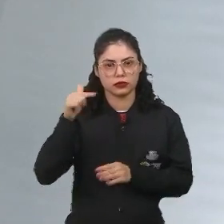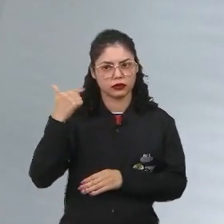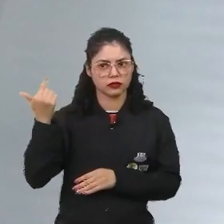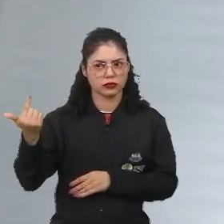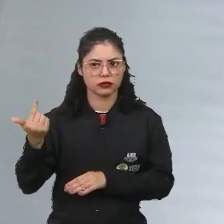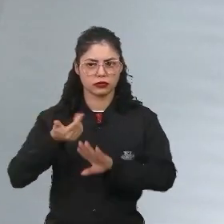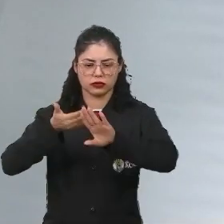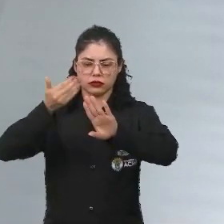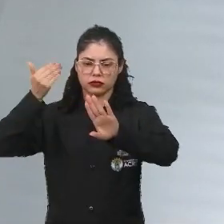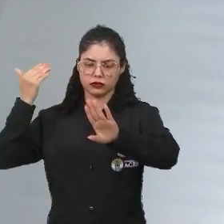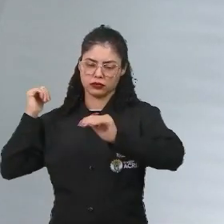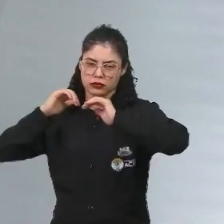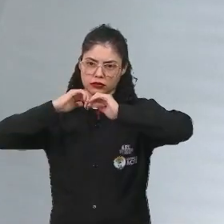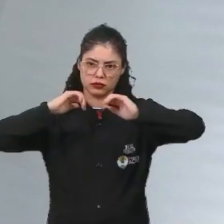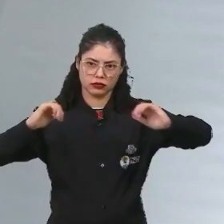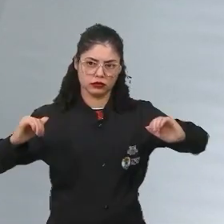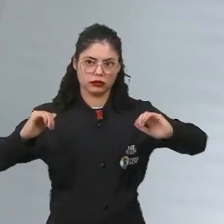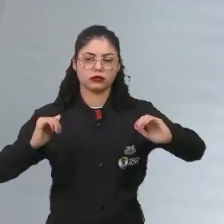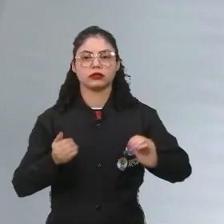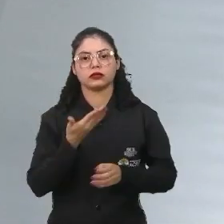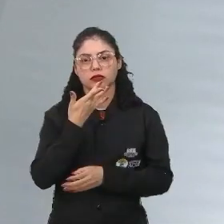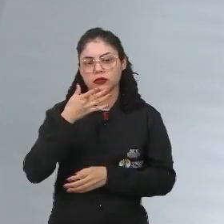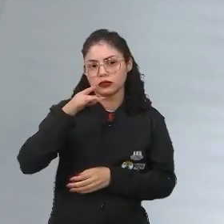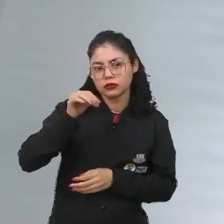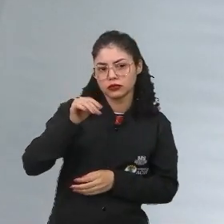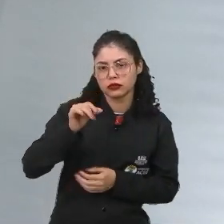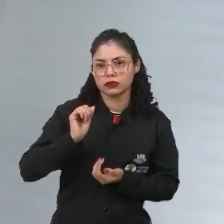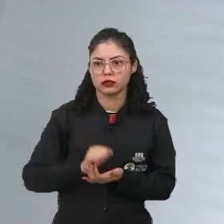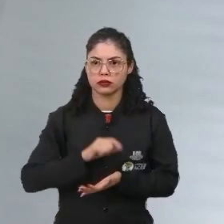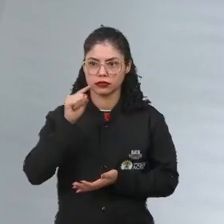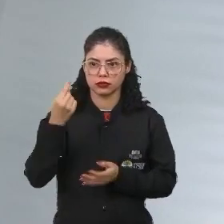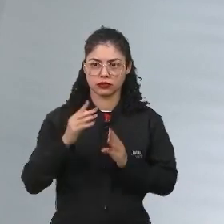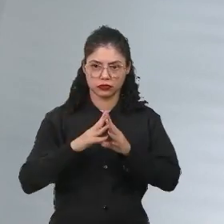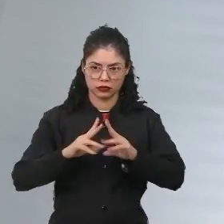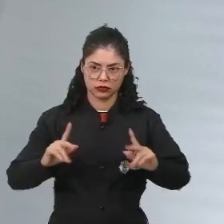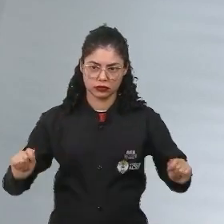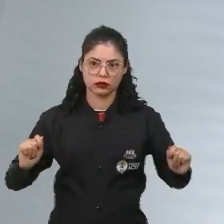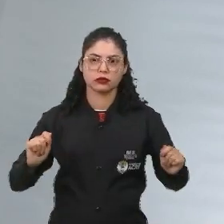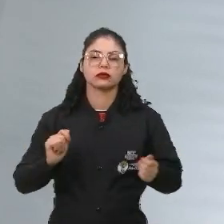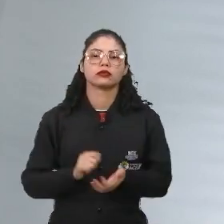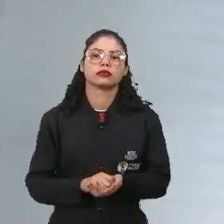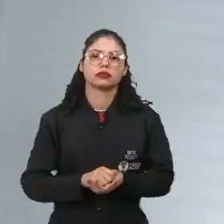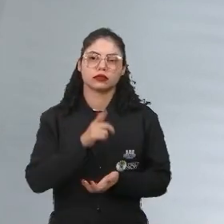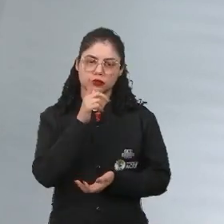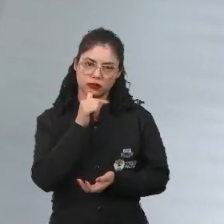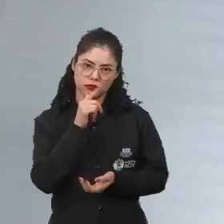para separar, então, o sal que ficou lá dissolvido